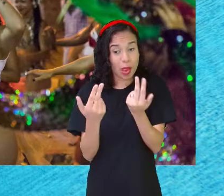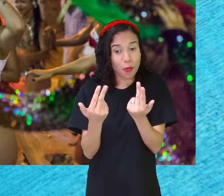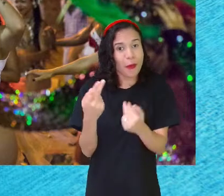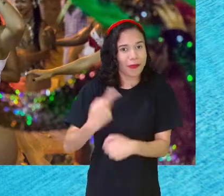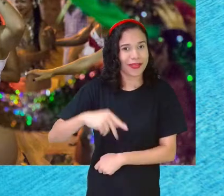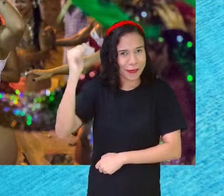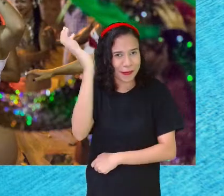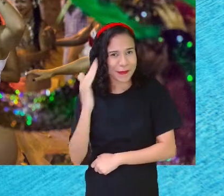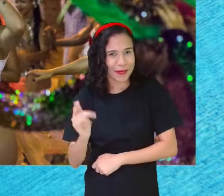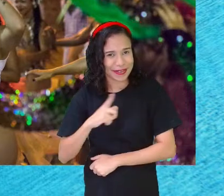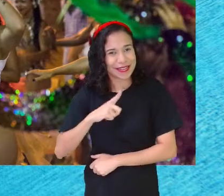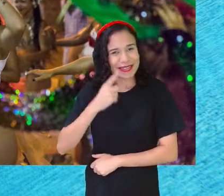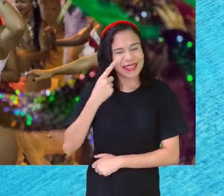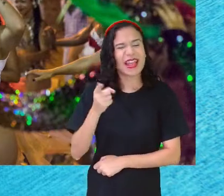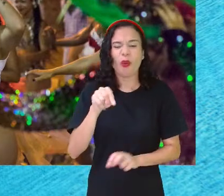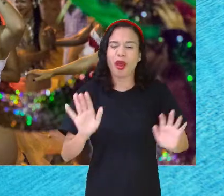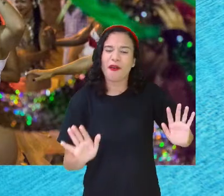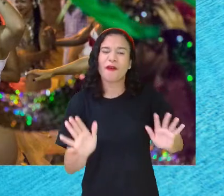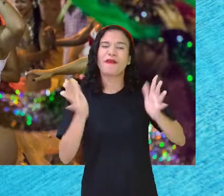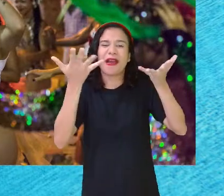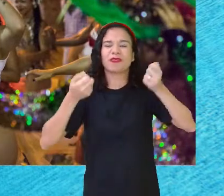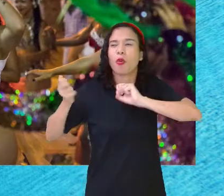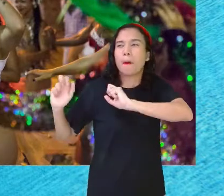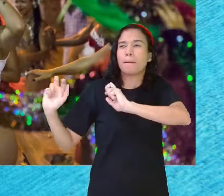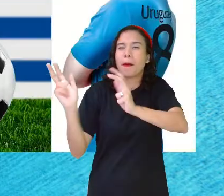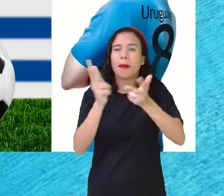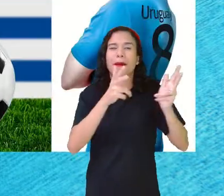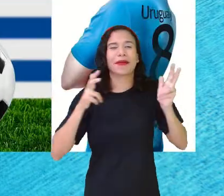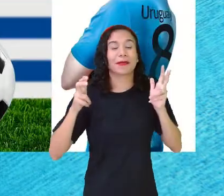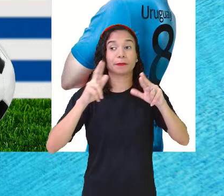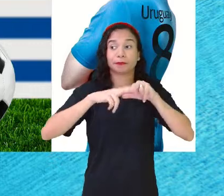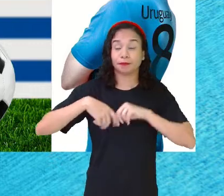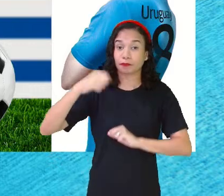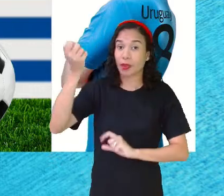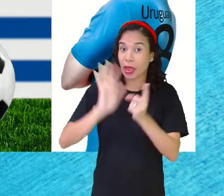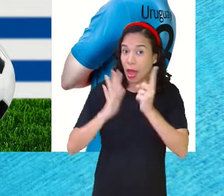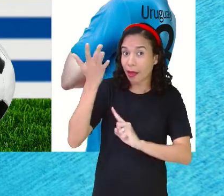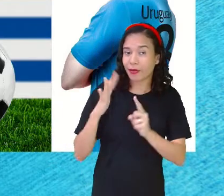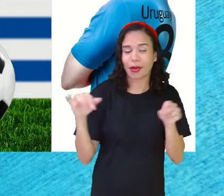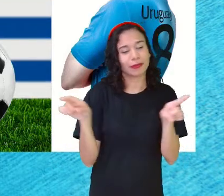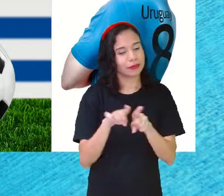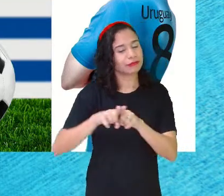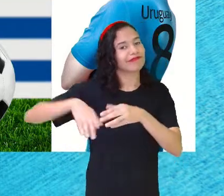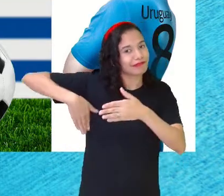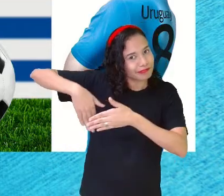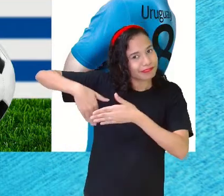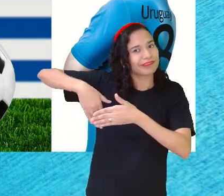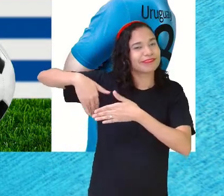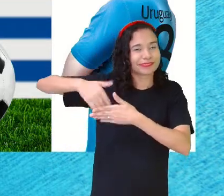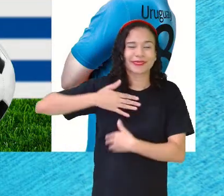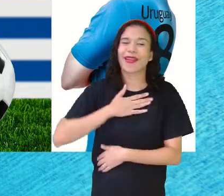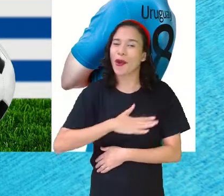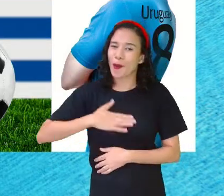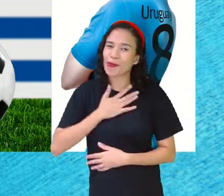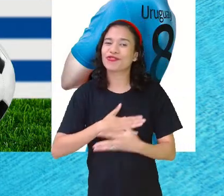no Brasil. Uma festa bastante comemorada. Carnaval e futebol é outra coisa